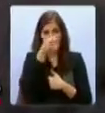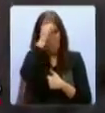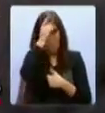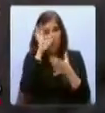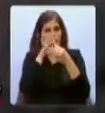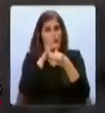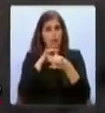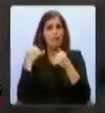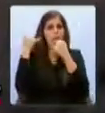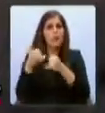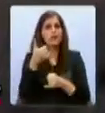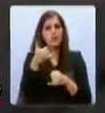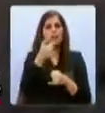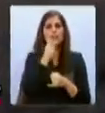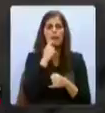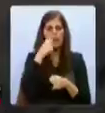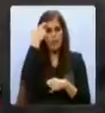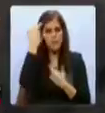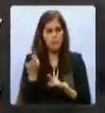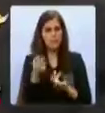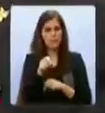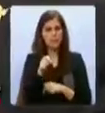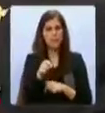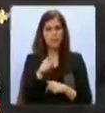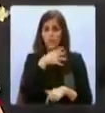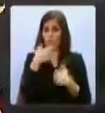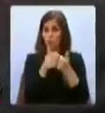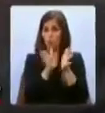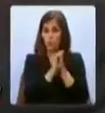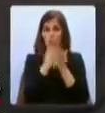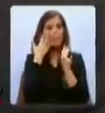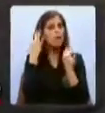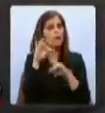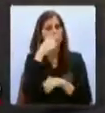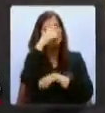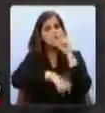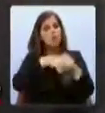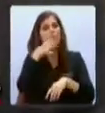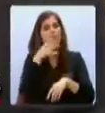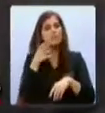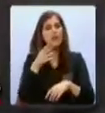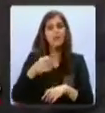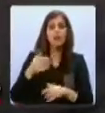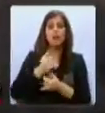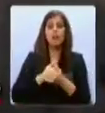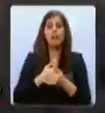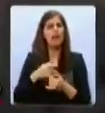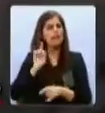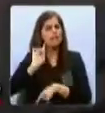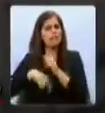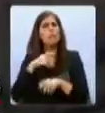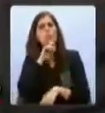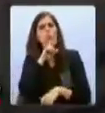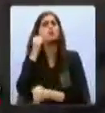depois do 25 de Abril. Eu penso que com isto digo tudo. Normalmente as pessoas dizem que não há insubstituíveis. Acredito que não